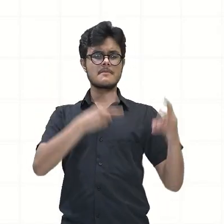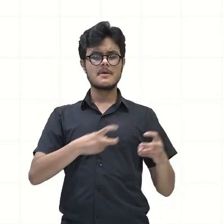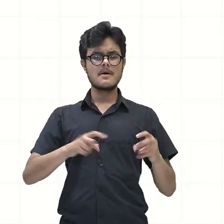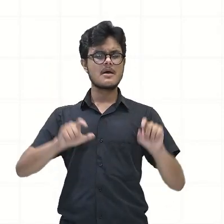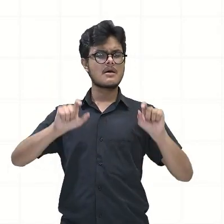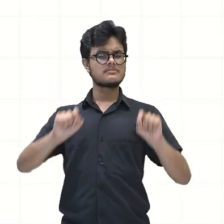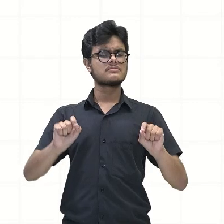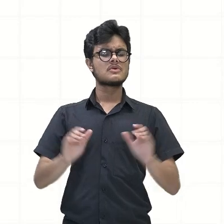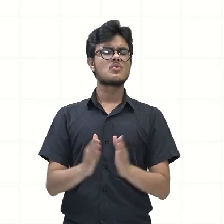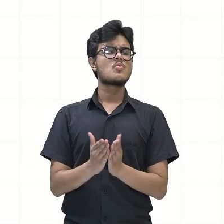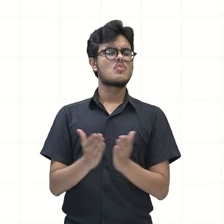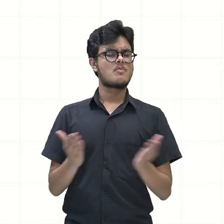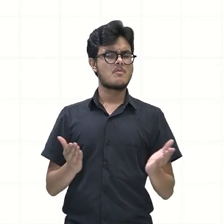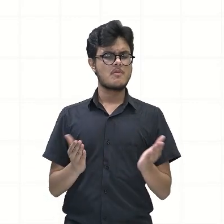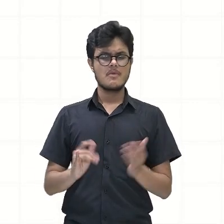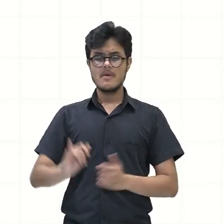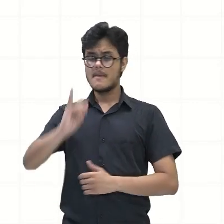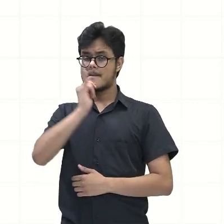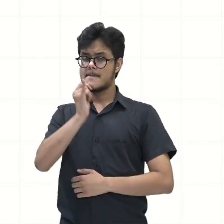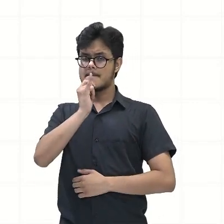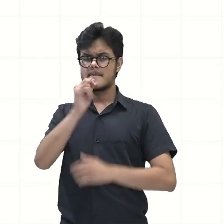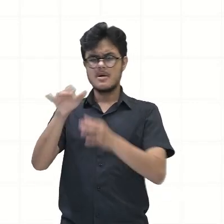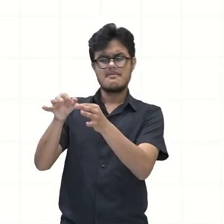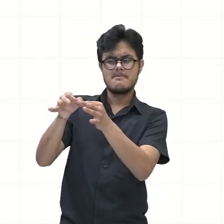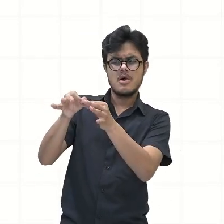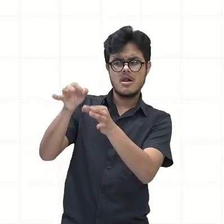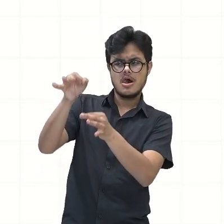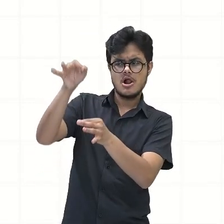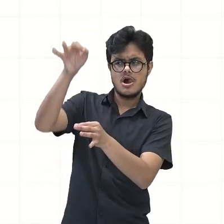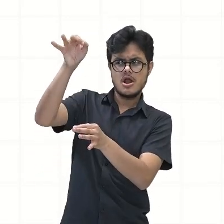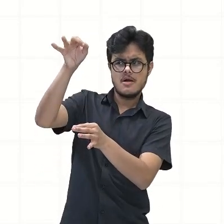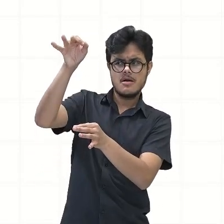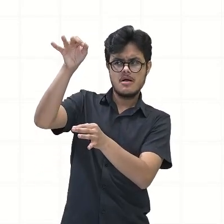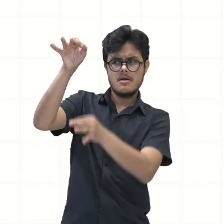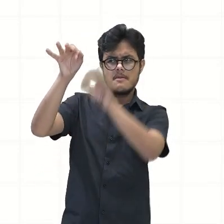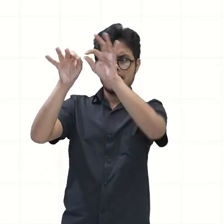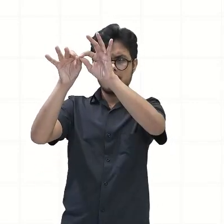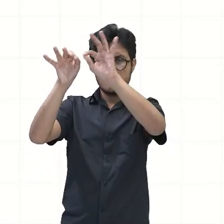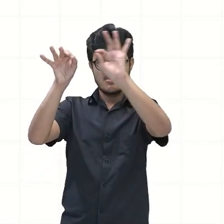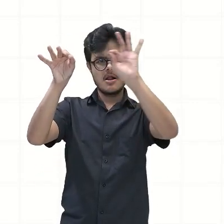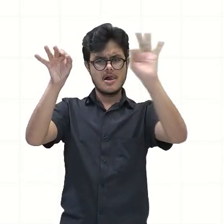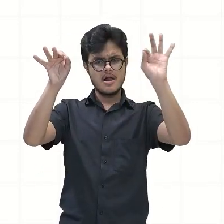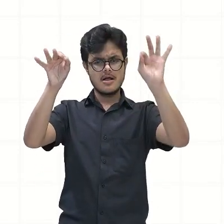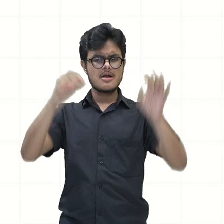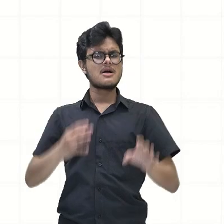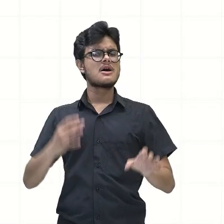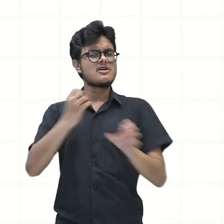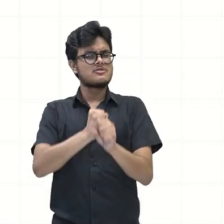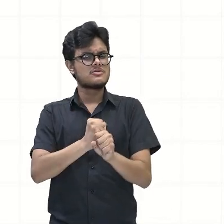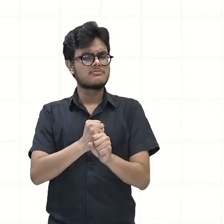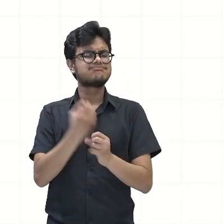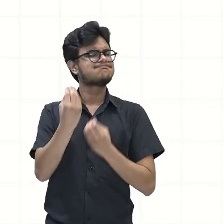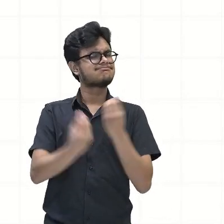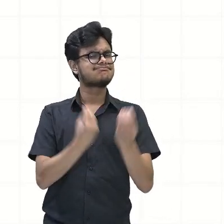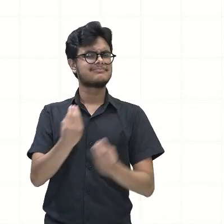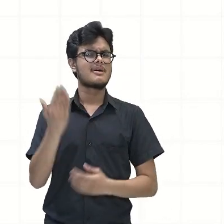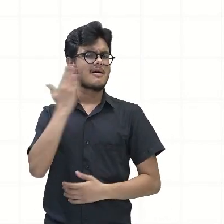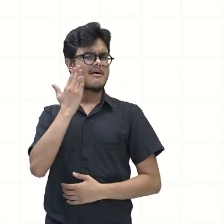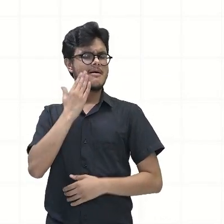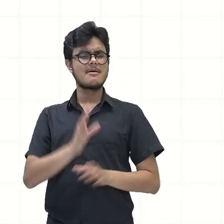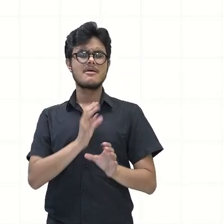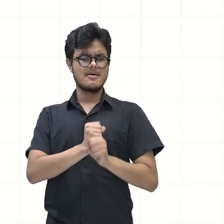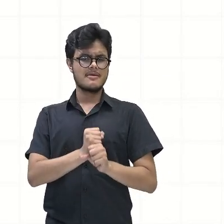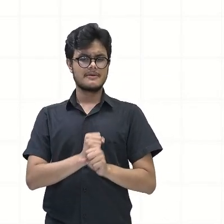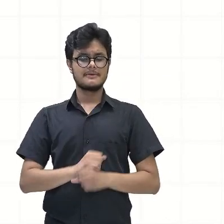a distância, literalmente, aí, entre dois pontos. Por exemplo, se eu quiser saber a distância